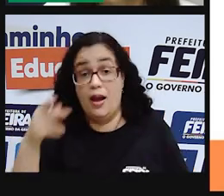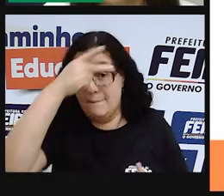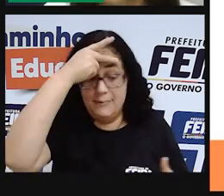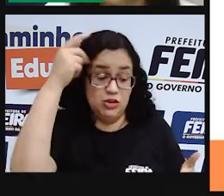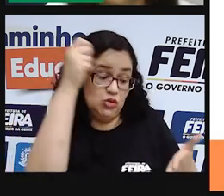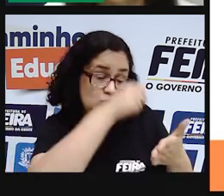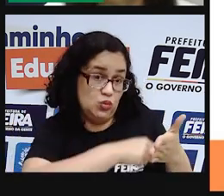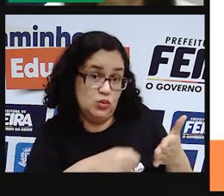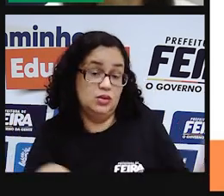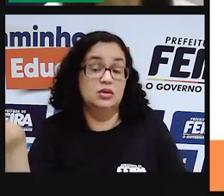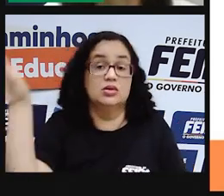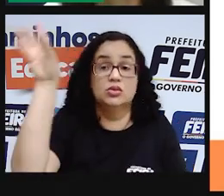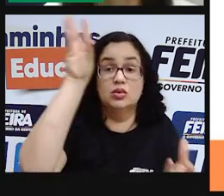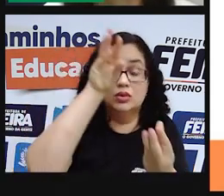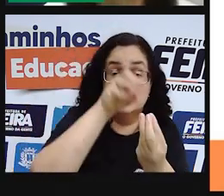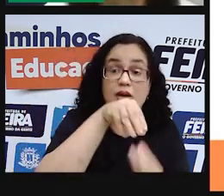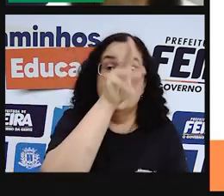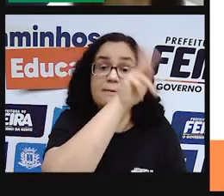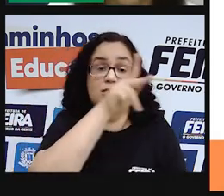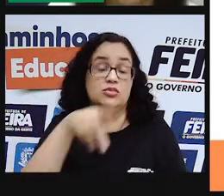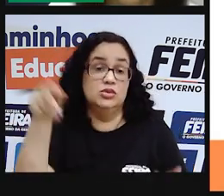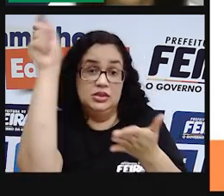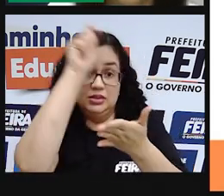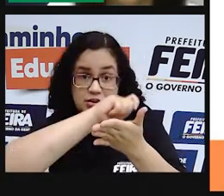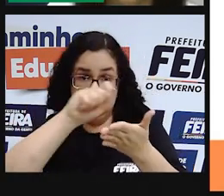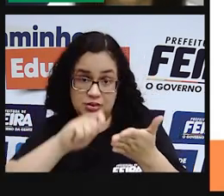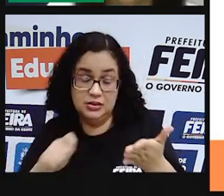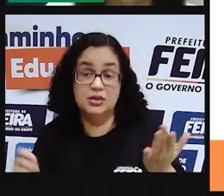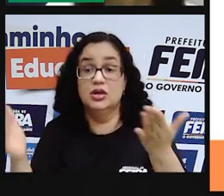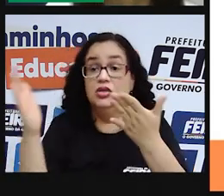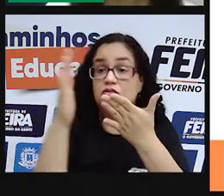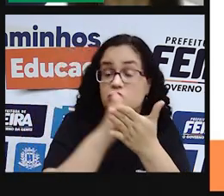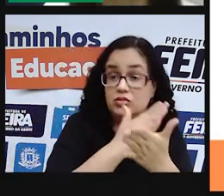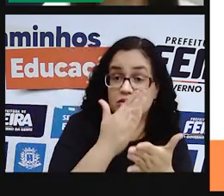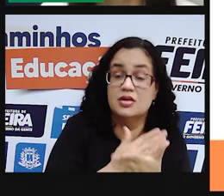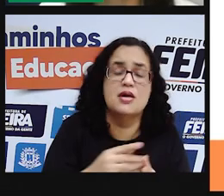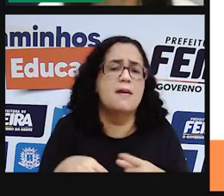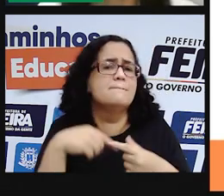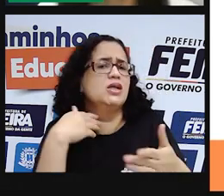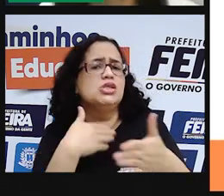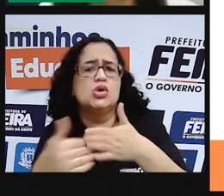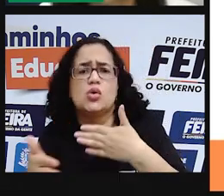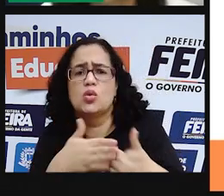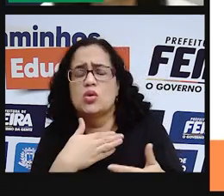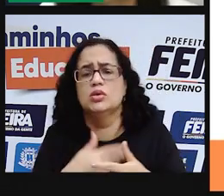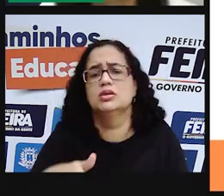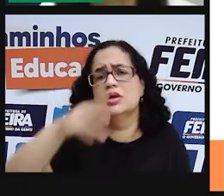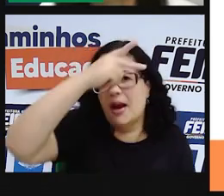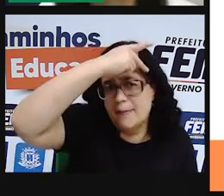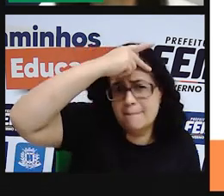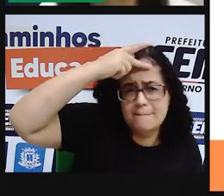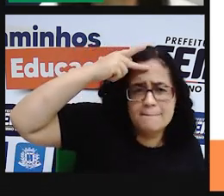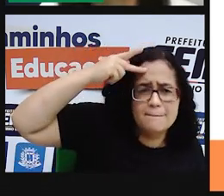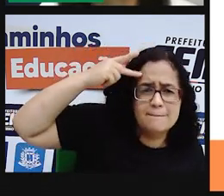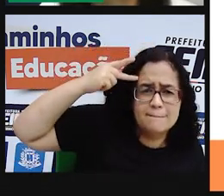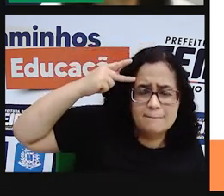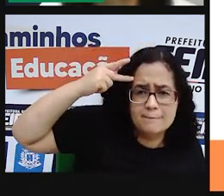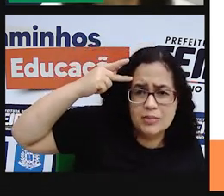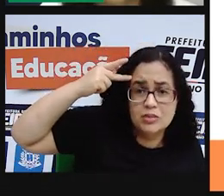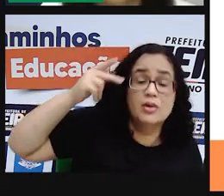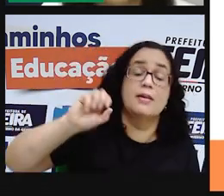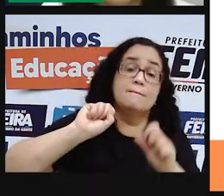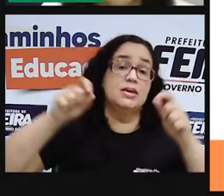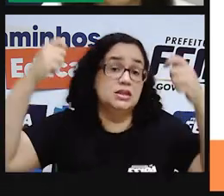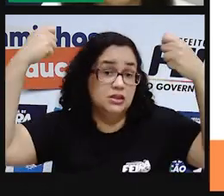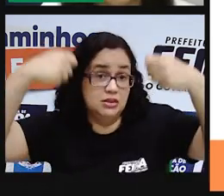dessa resenha crítica que a Pro mostrou escreveu sobre a revista em quadrinhos, mas qualquer outra pessoa que queira escrever uma resenha crítica